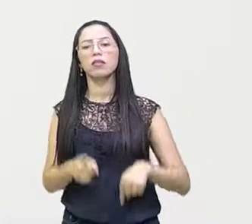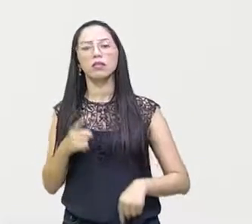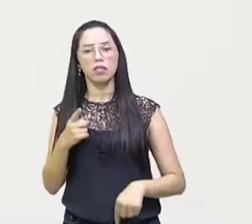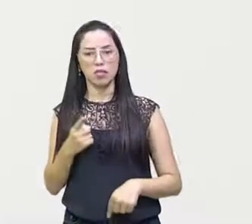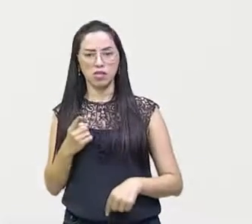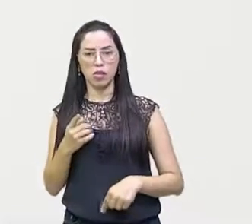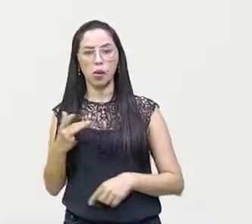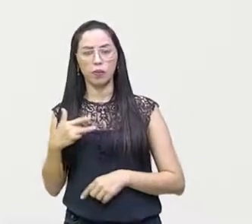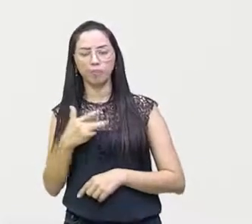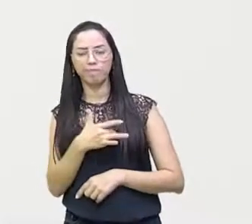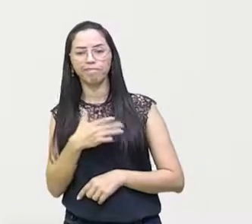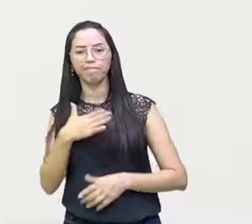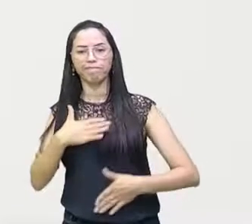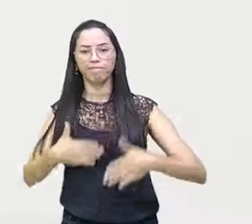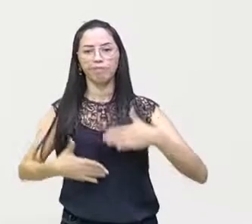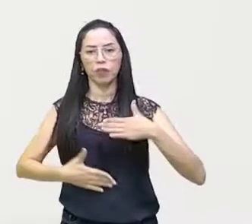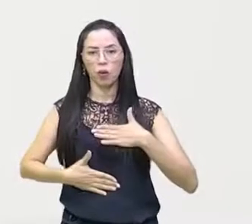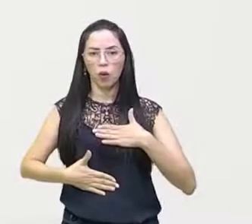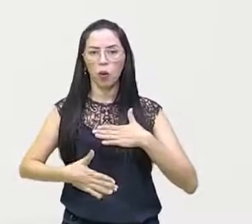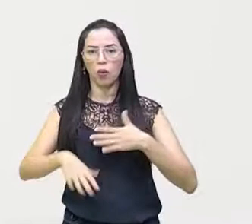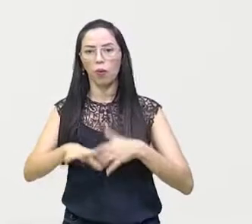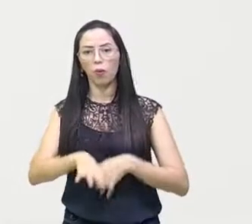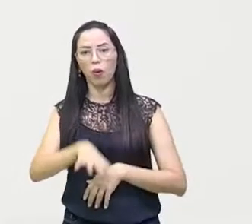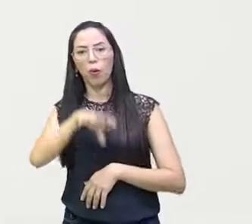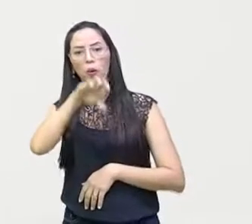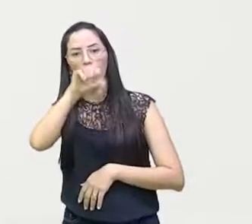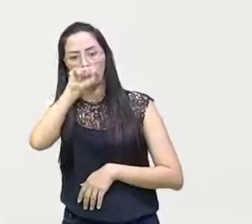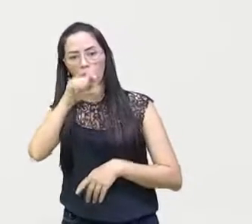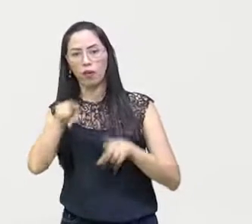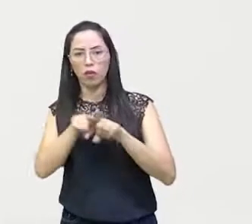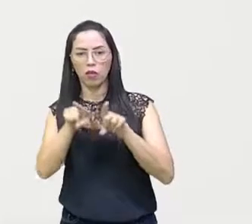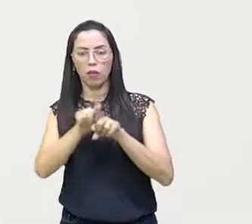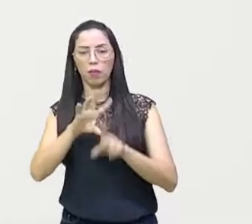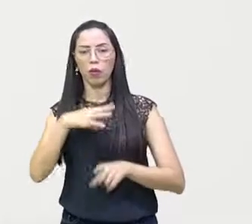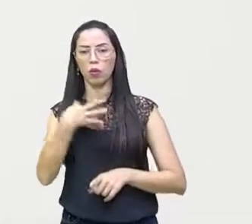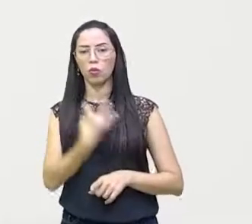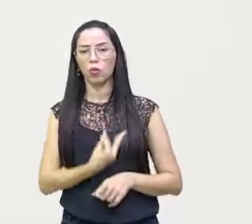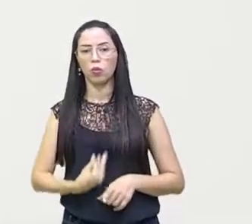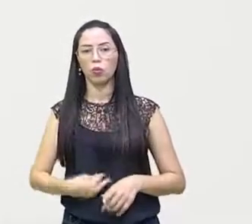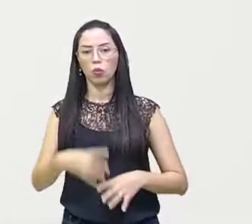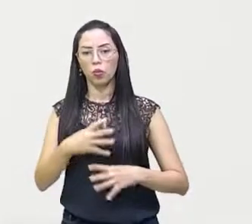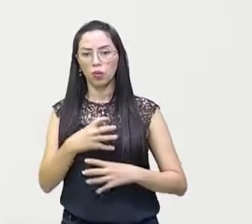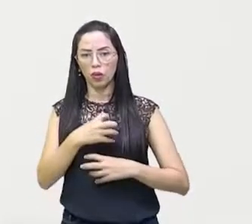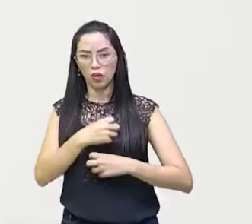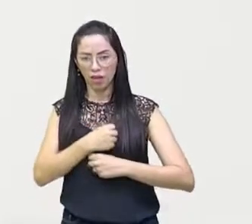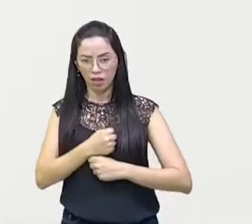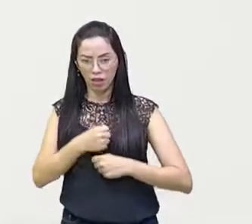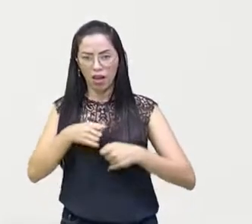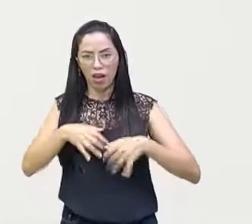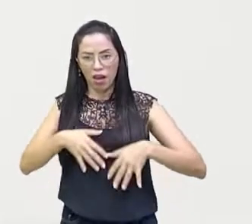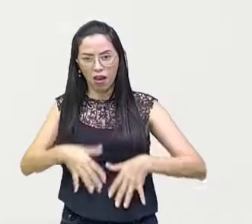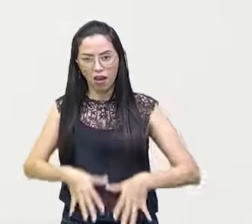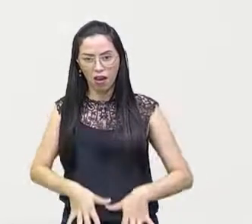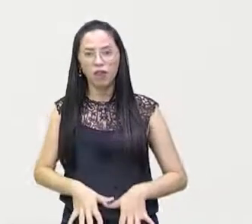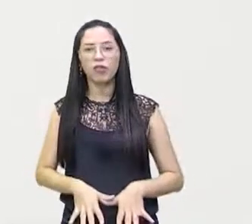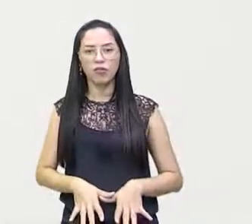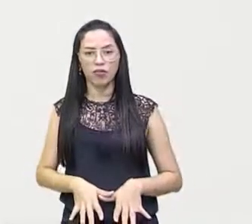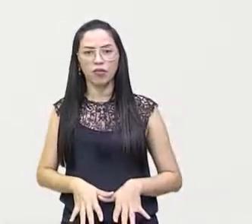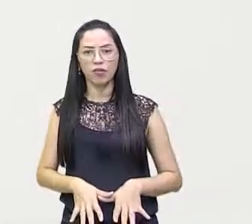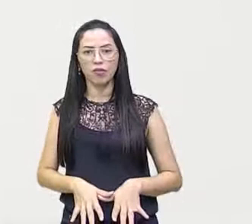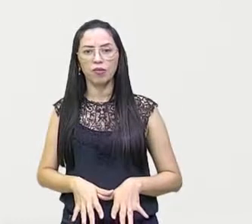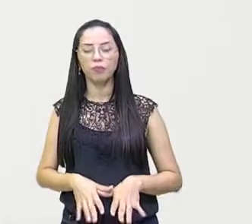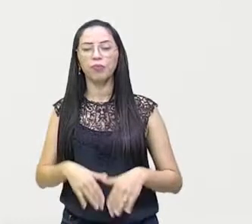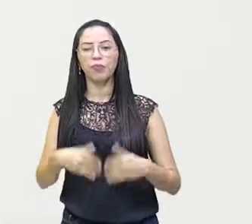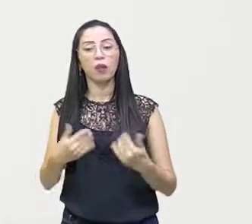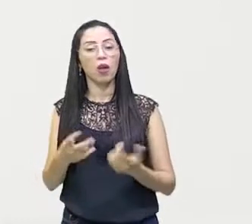oxigênio, gases e nutrientes são transportados pelo sangue, que trabalha junto com o pulmão. Vocês lembram que nós vimos que o